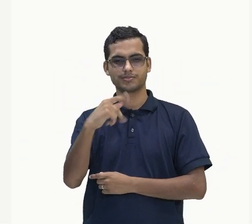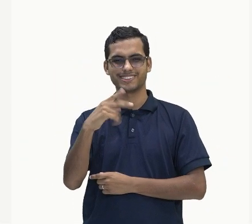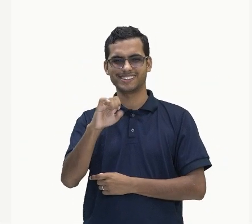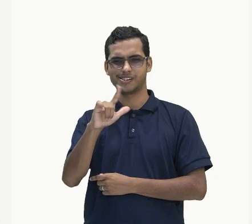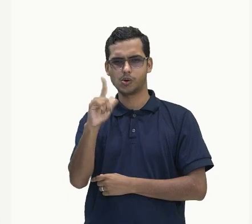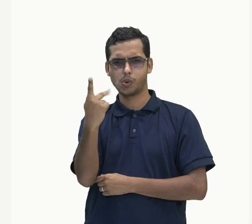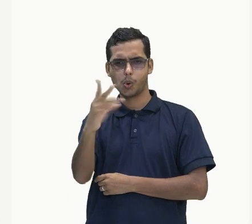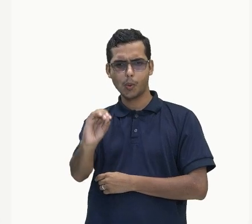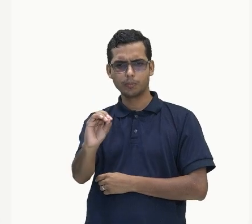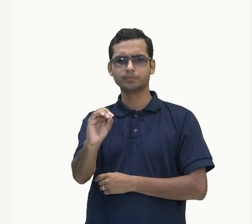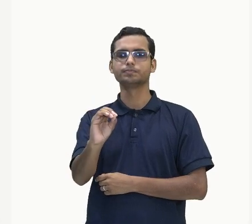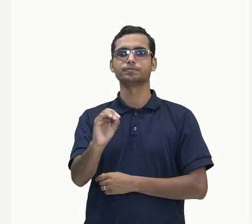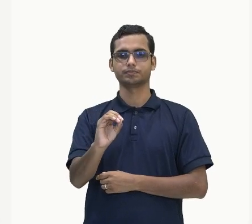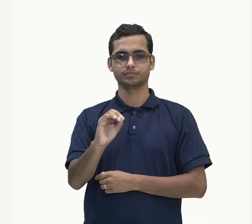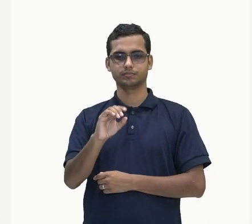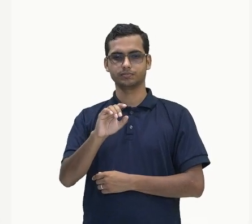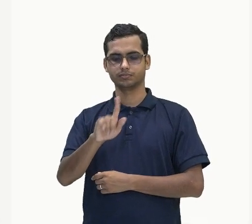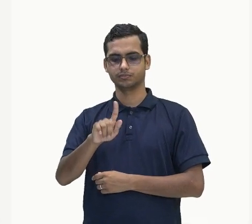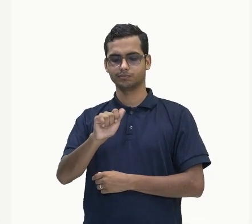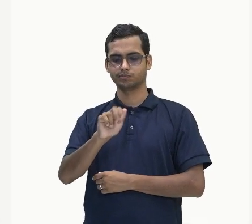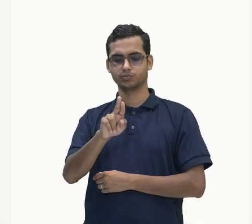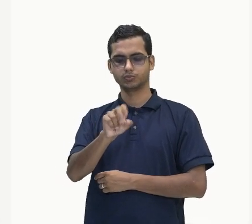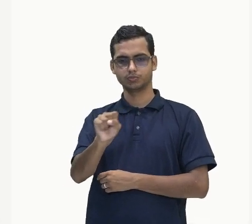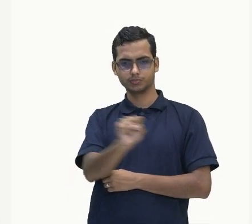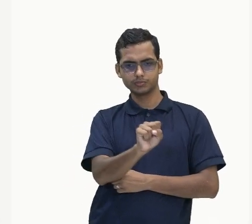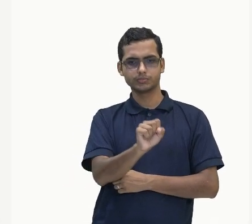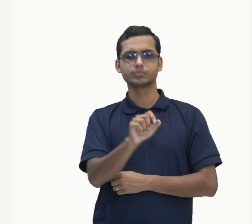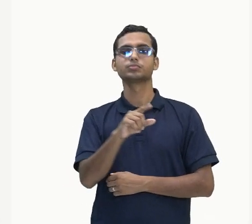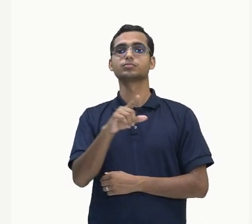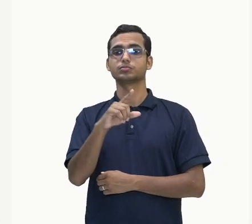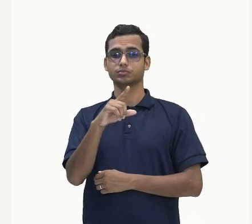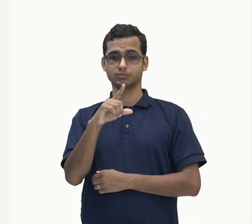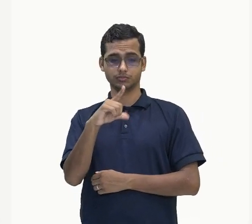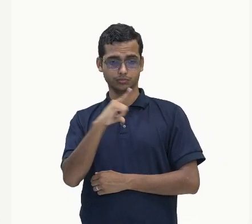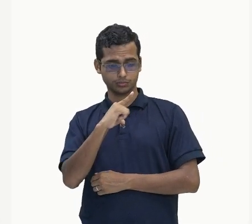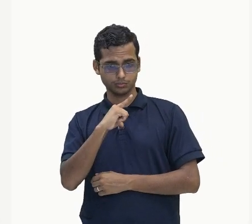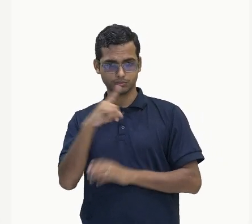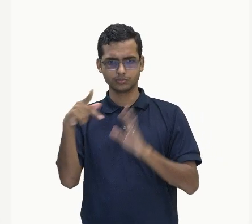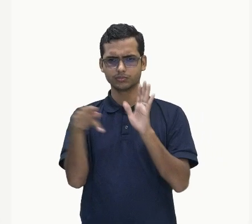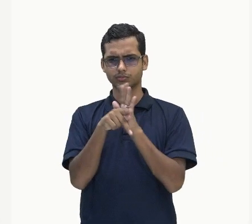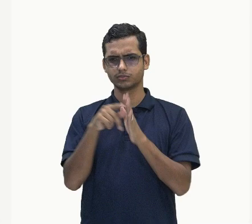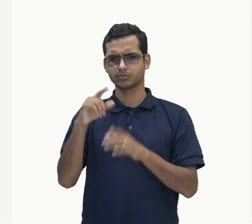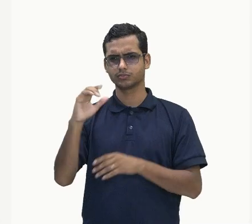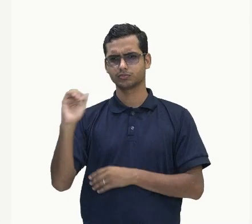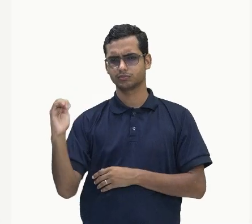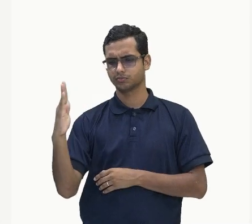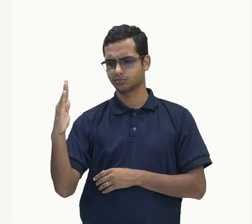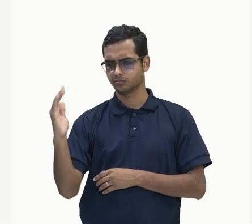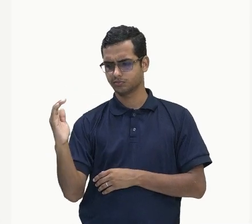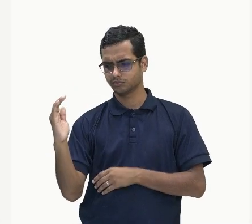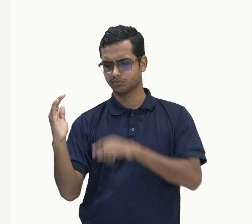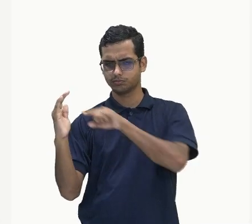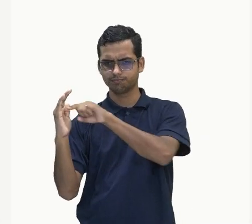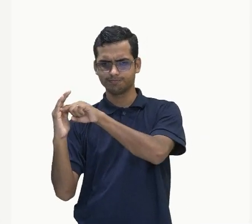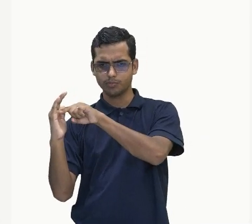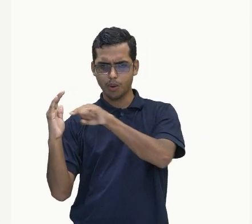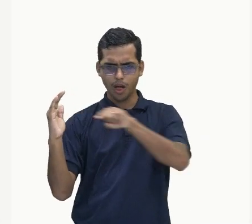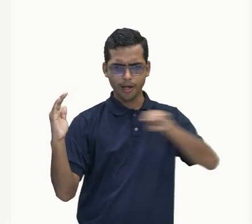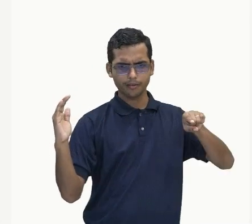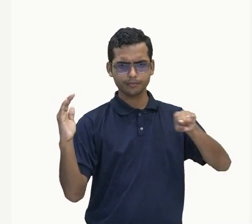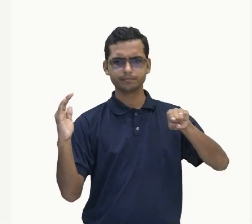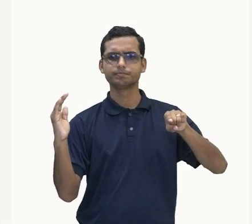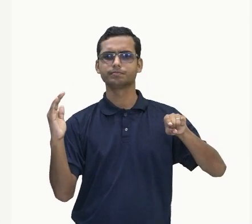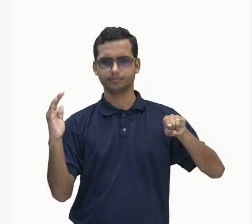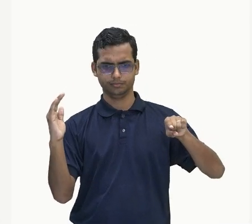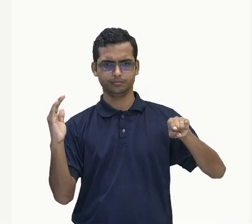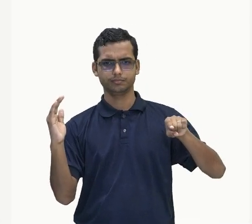eles são os raios que incidem devem incidir próximos do seu vértice com uma pequena inclinação ao eixo principal,